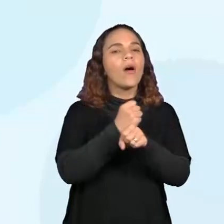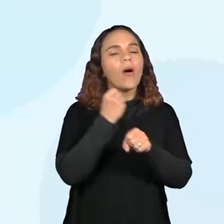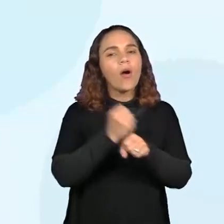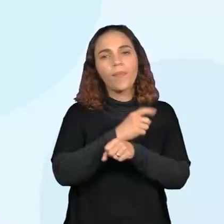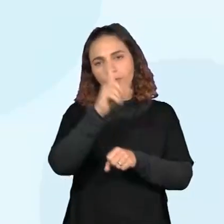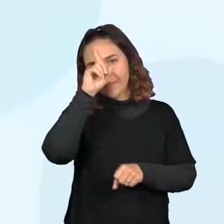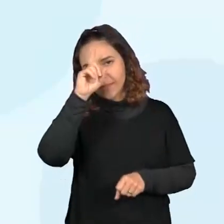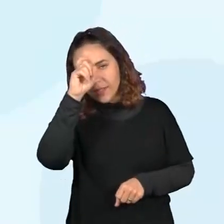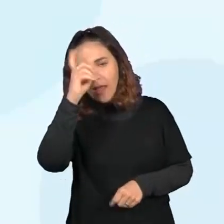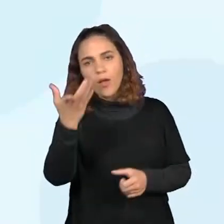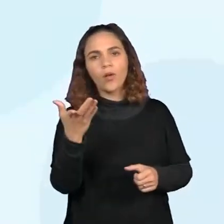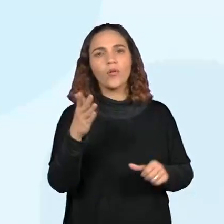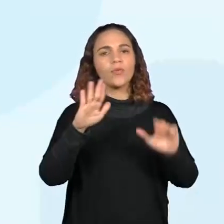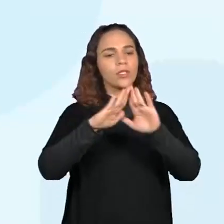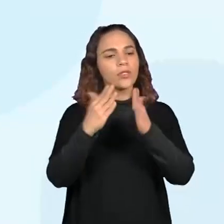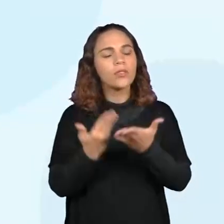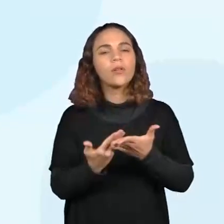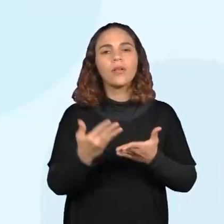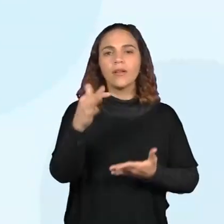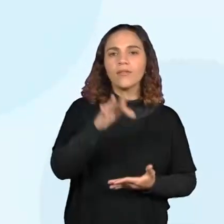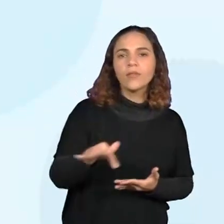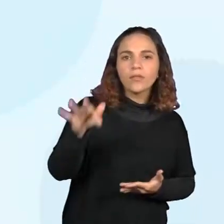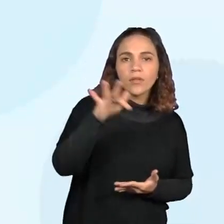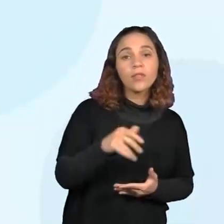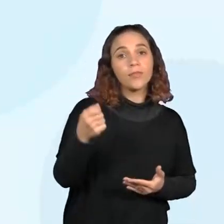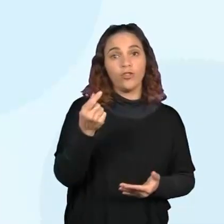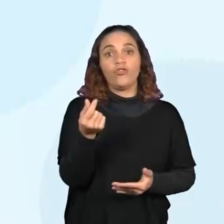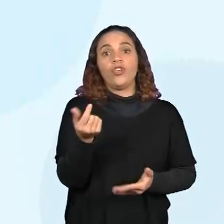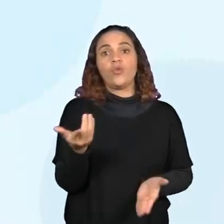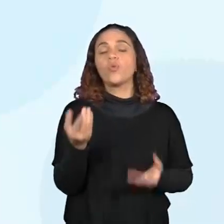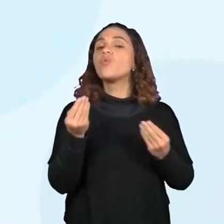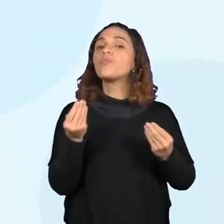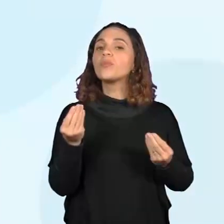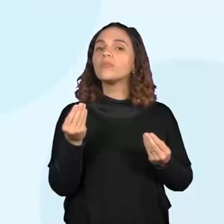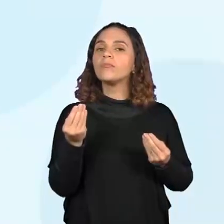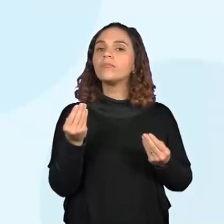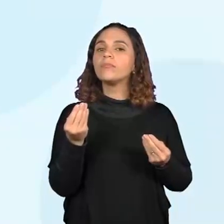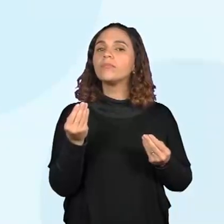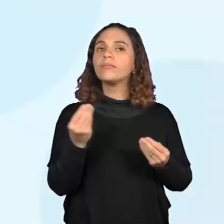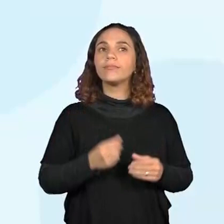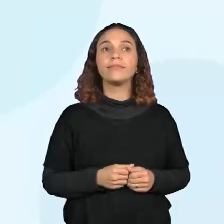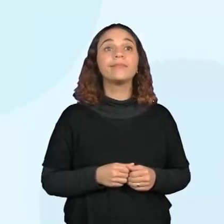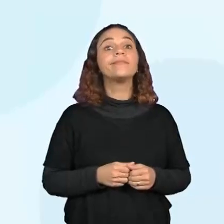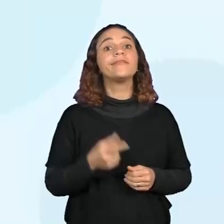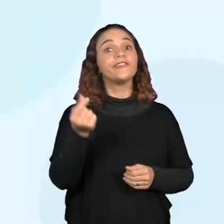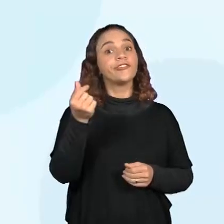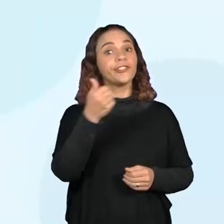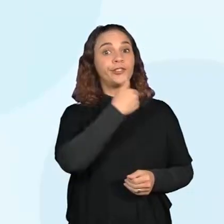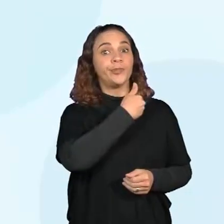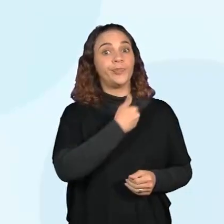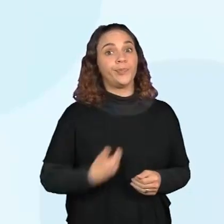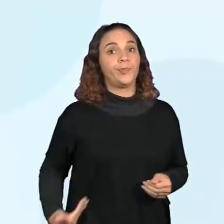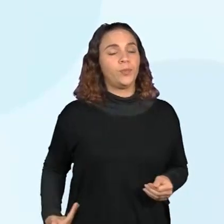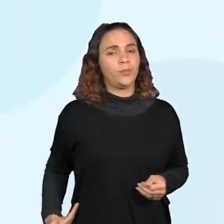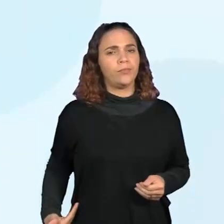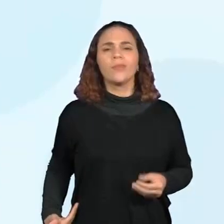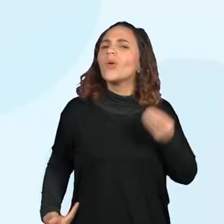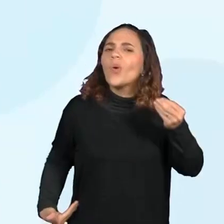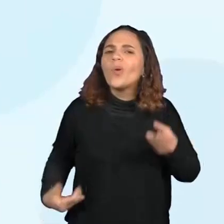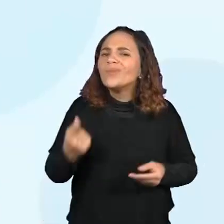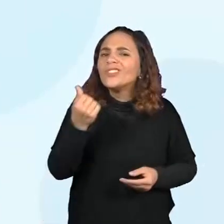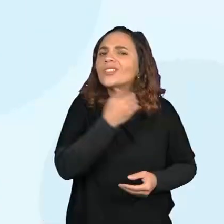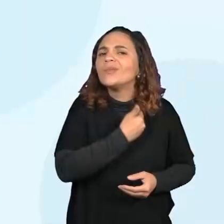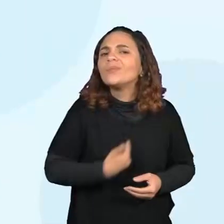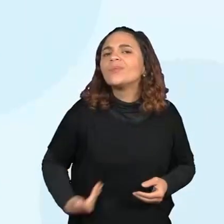mais escolas, faculdades. Então precisa ter dinheiro. E esse dinheiro vai vir de onde? De recursos públicos, que são